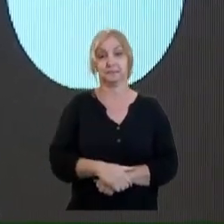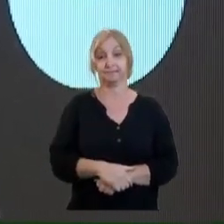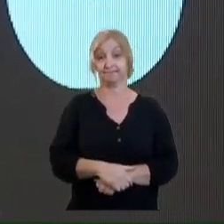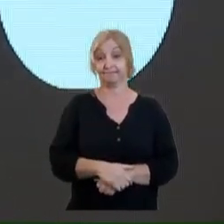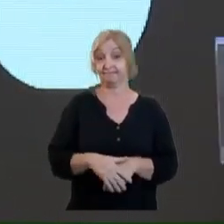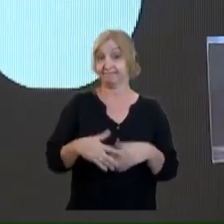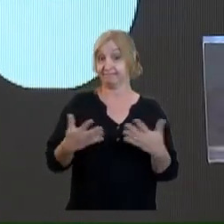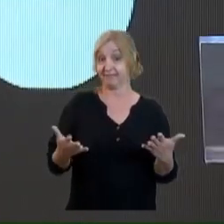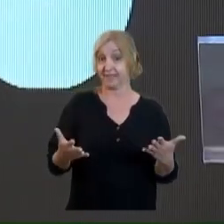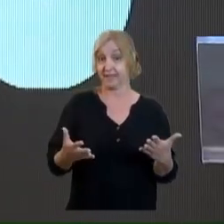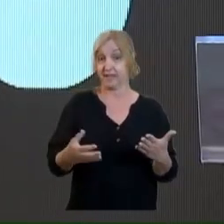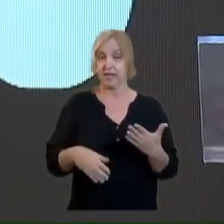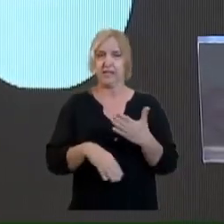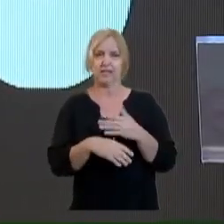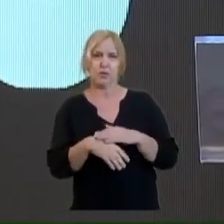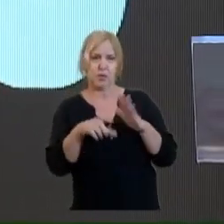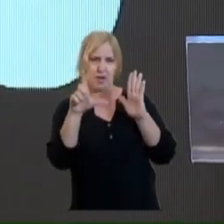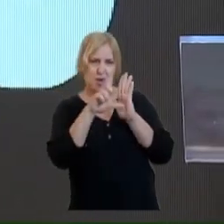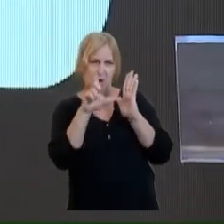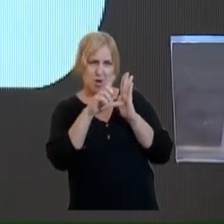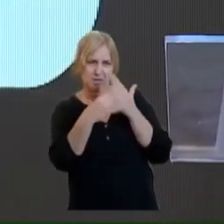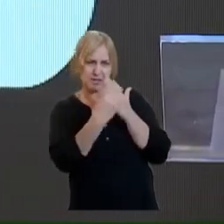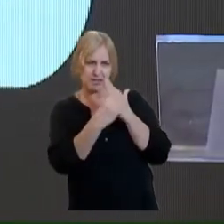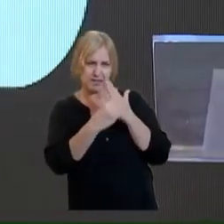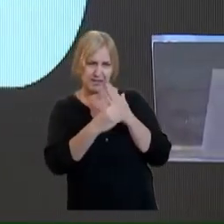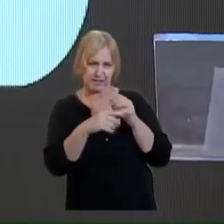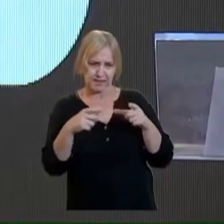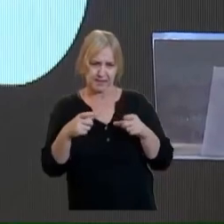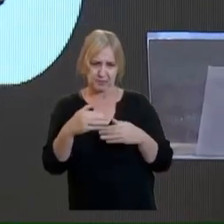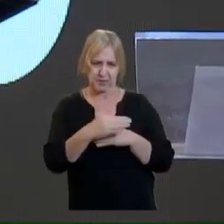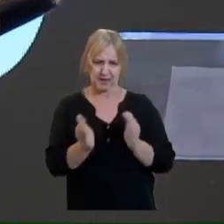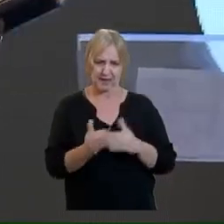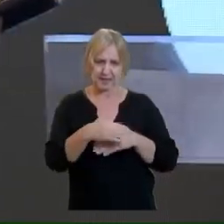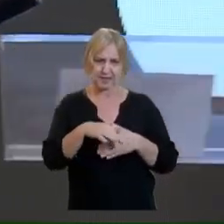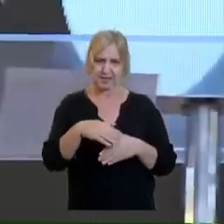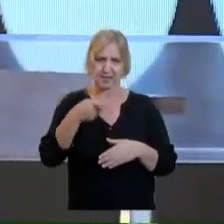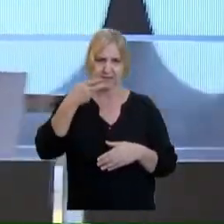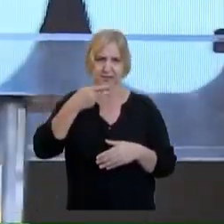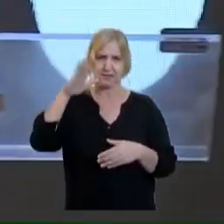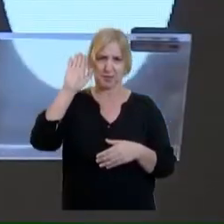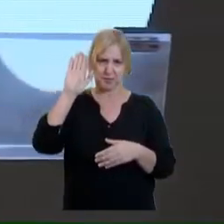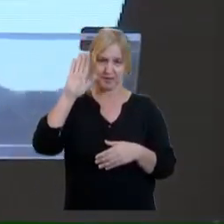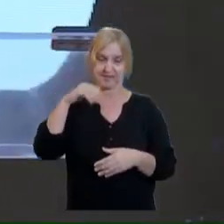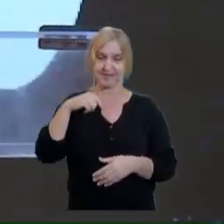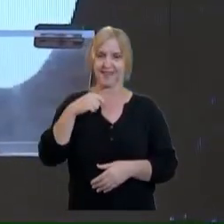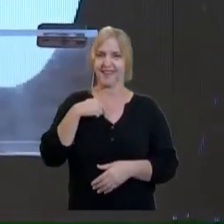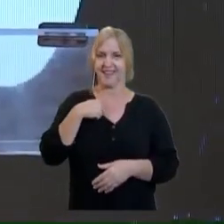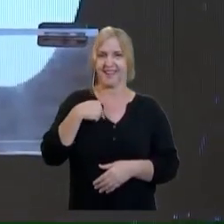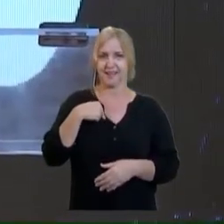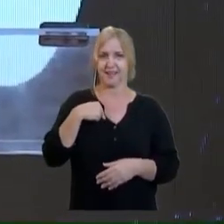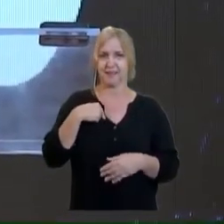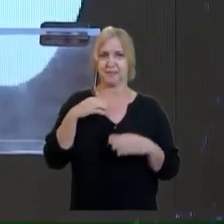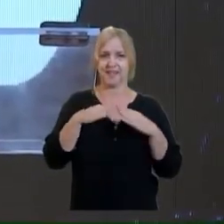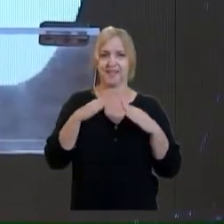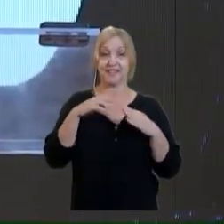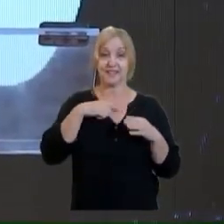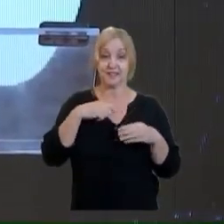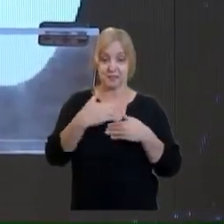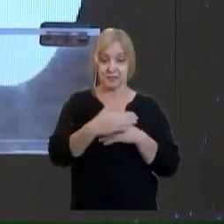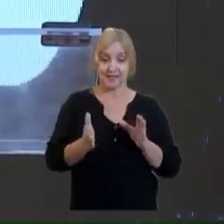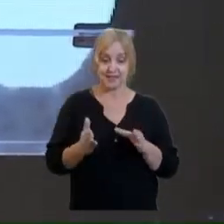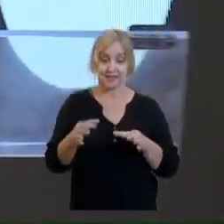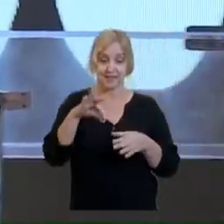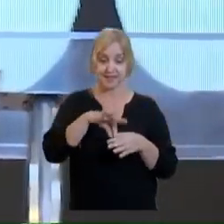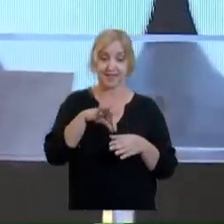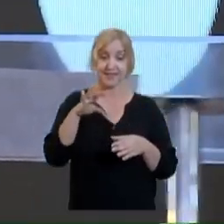Eu não sei se tem na livraria uma caixinha de promessas. Eu fui criado lá em casa, tinha uma caixinha de